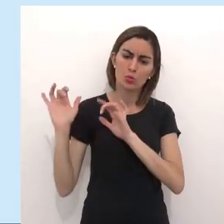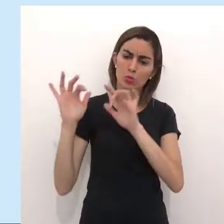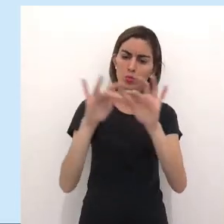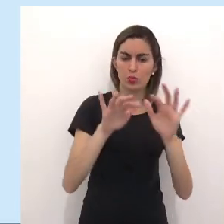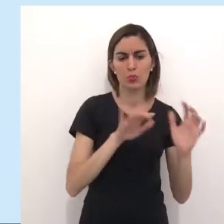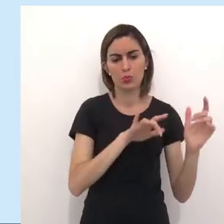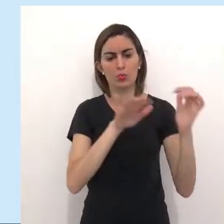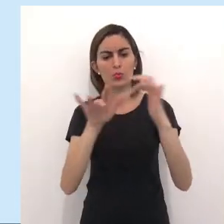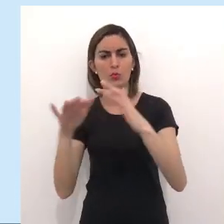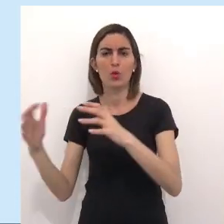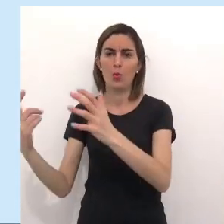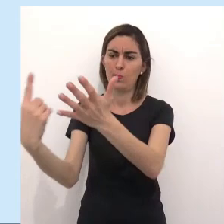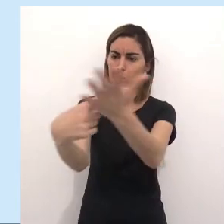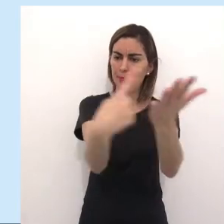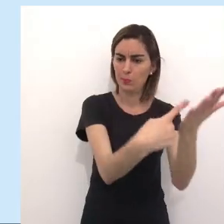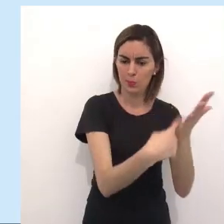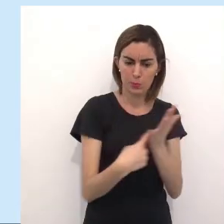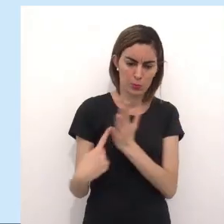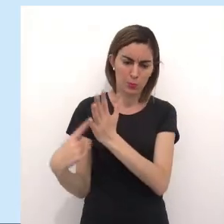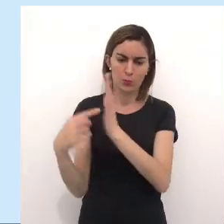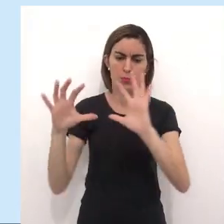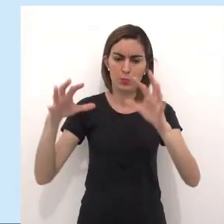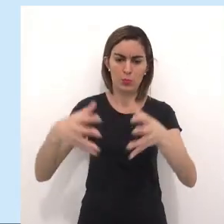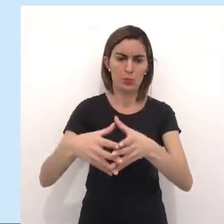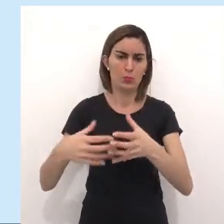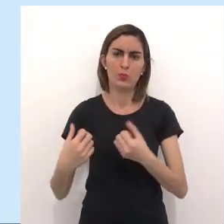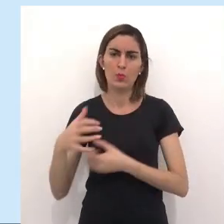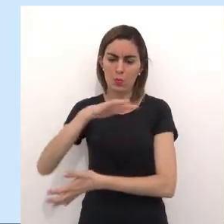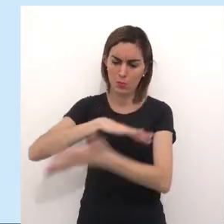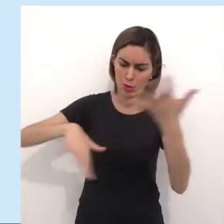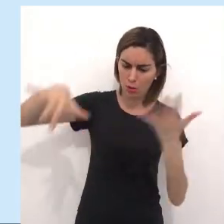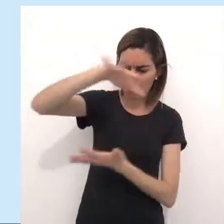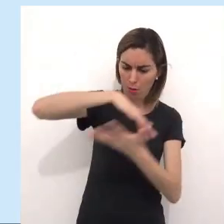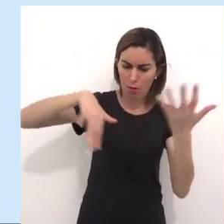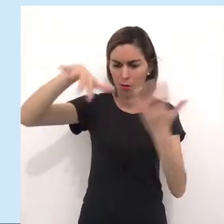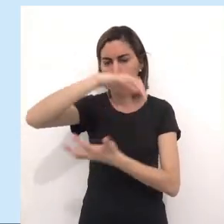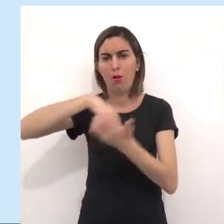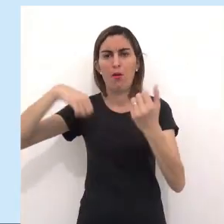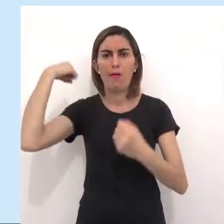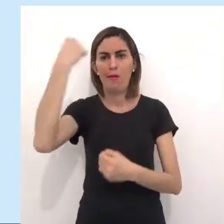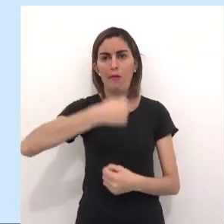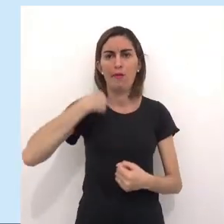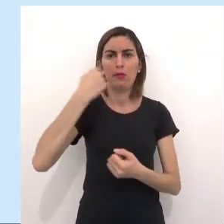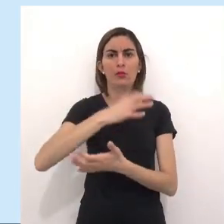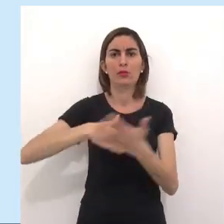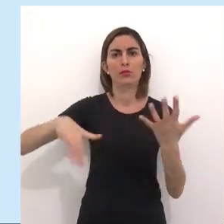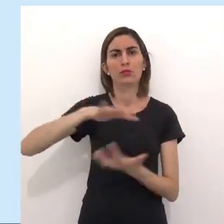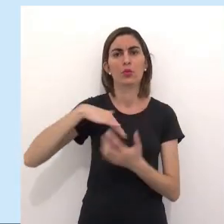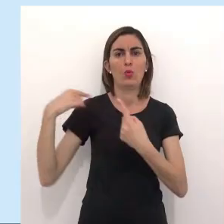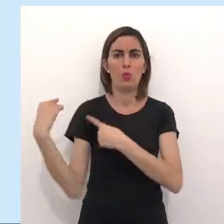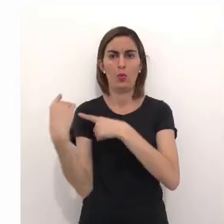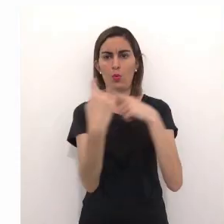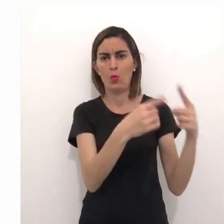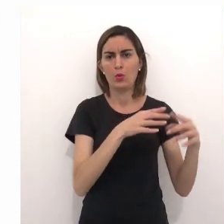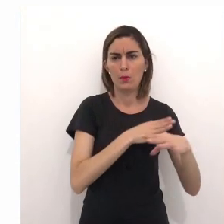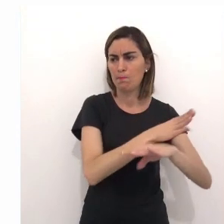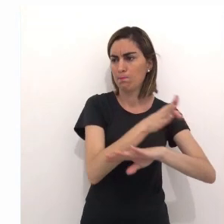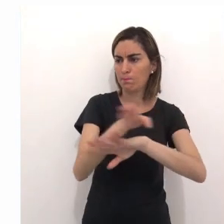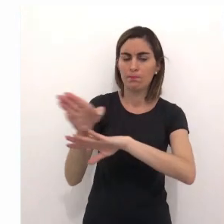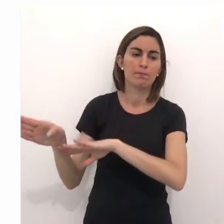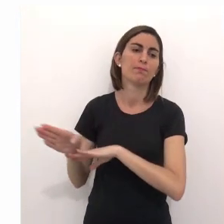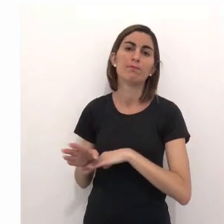se organizaram e se revoltaram contra as invasões em